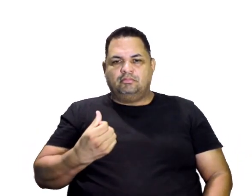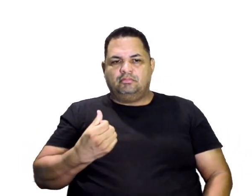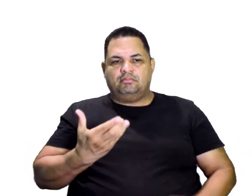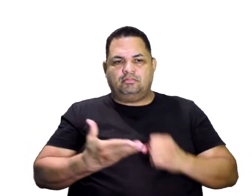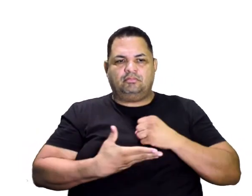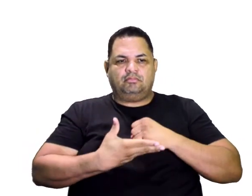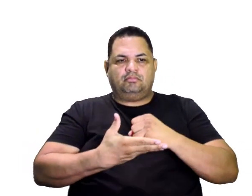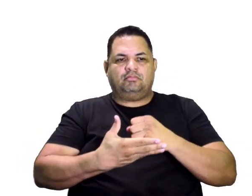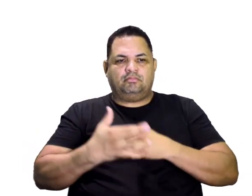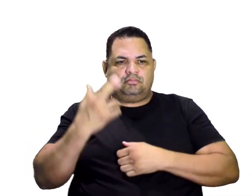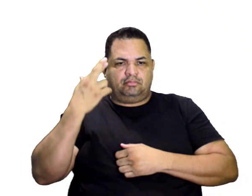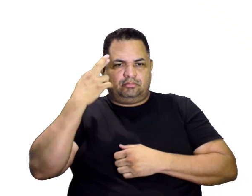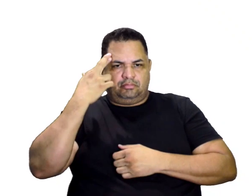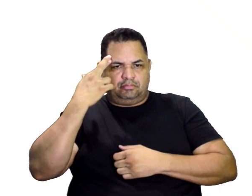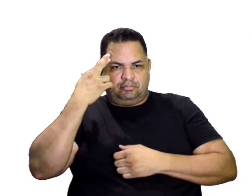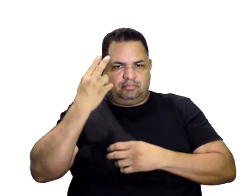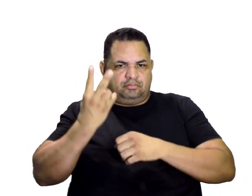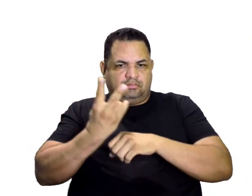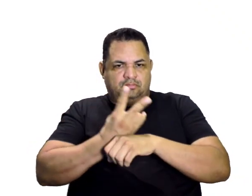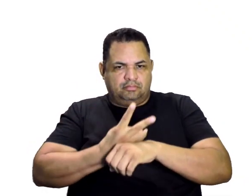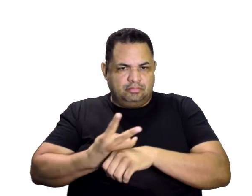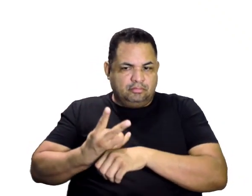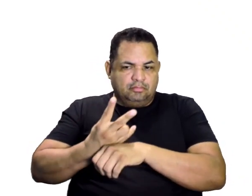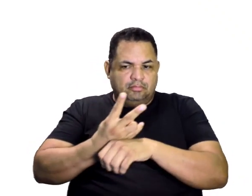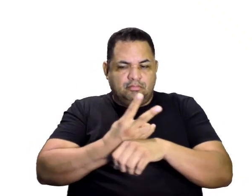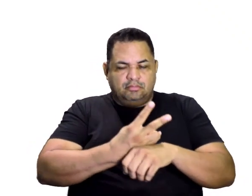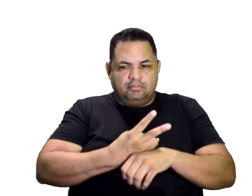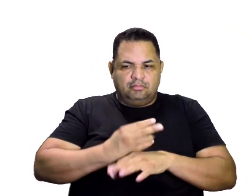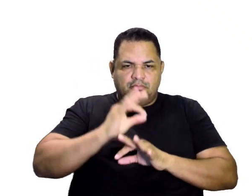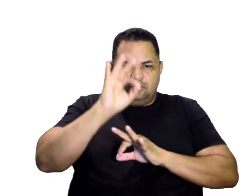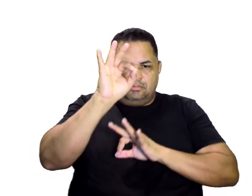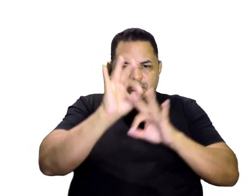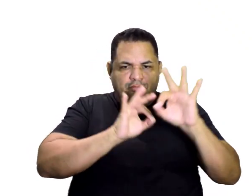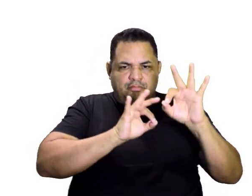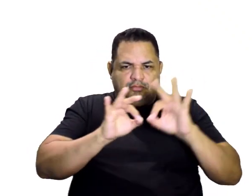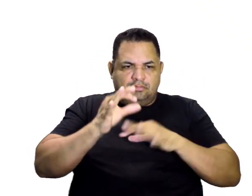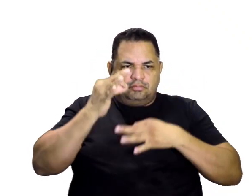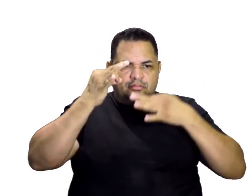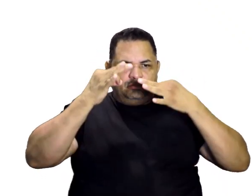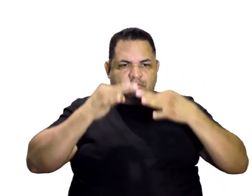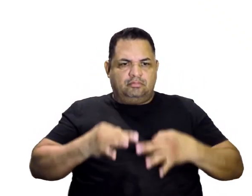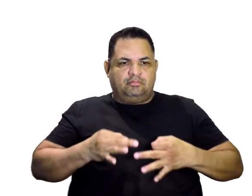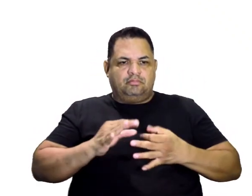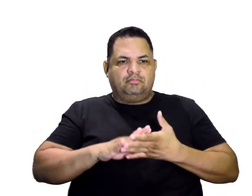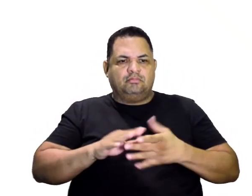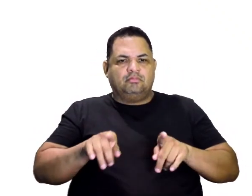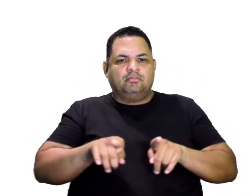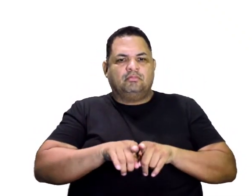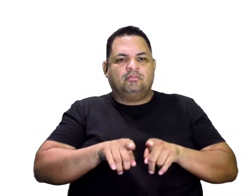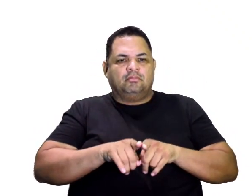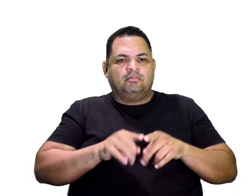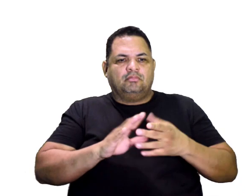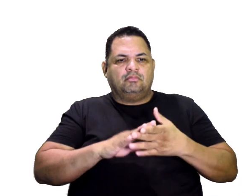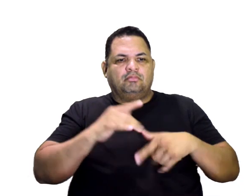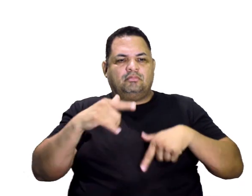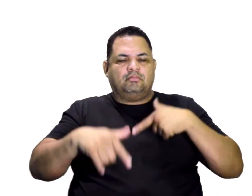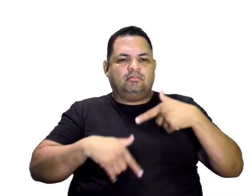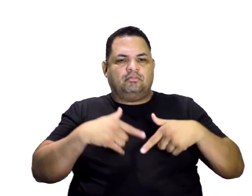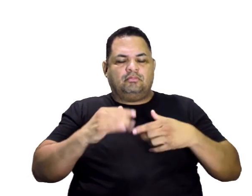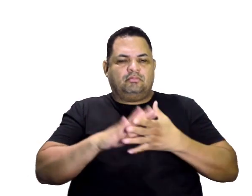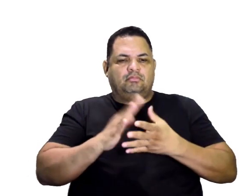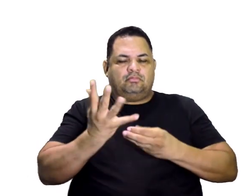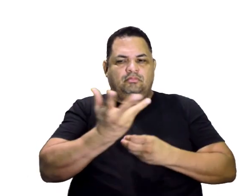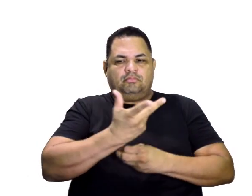XVI, baseado na racionalidade e na busca da simetria em suas